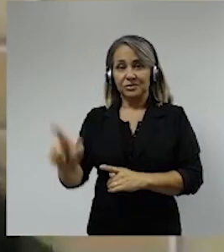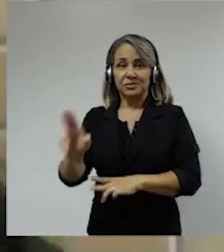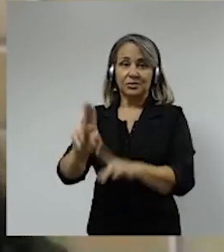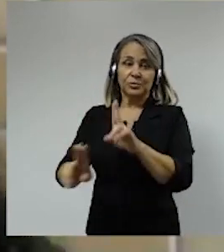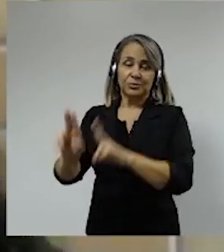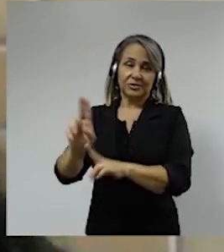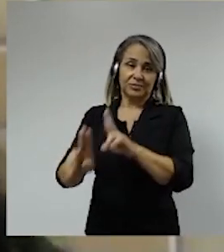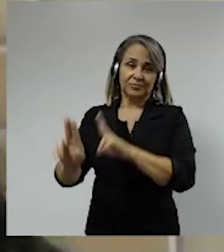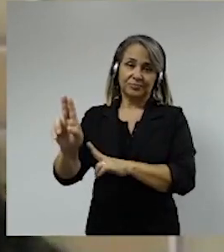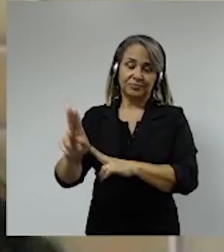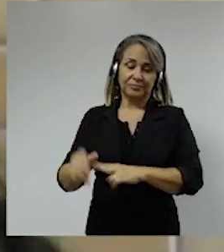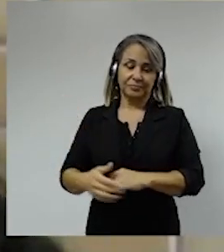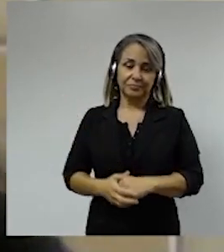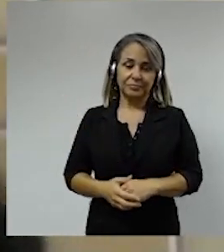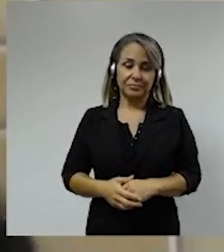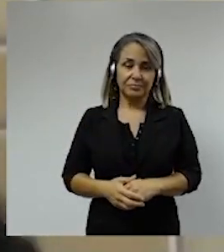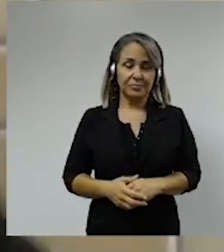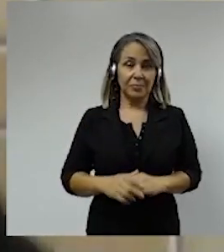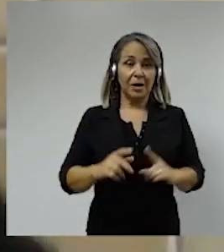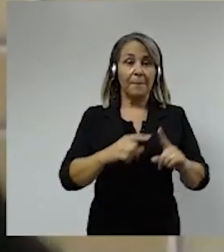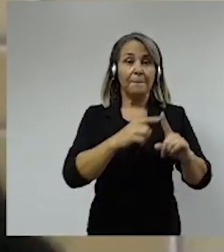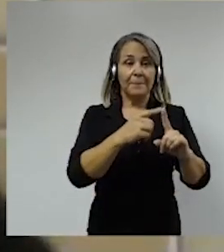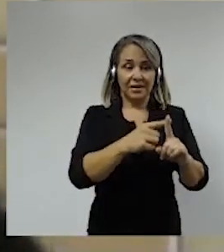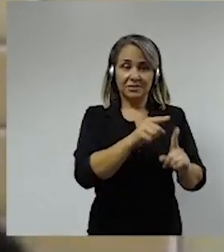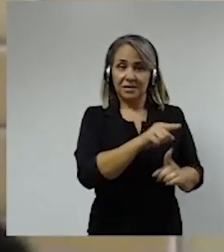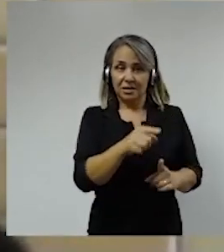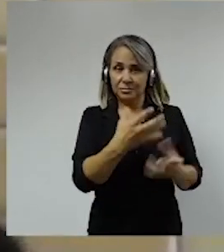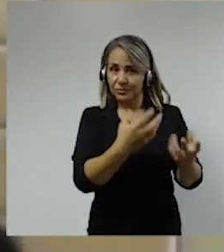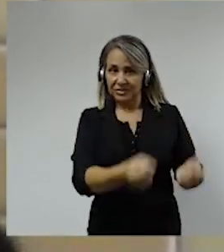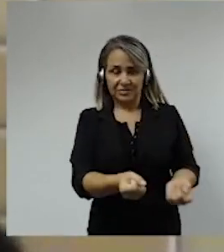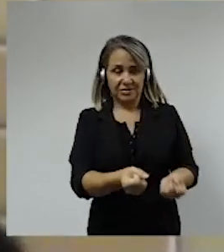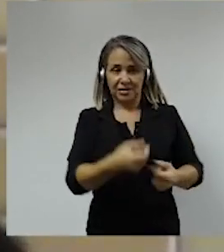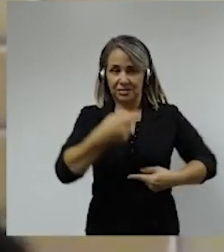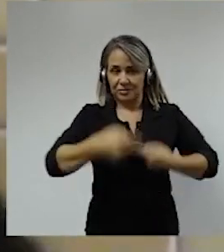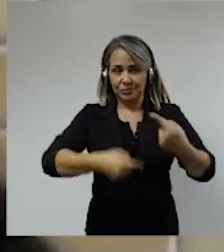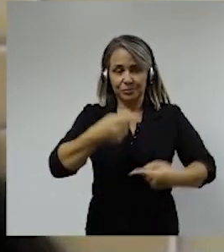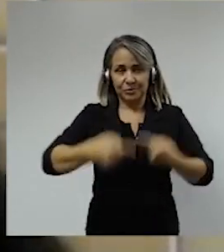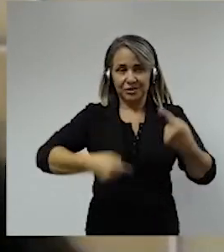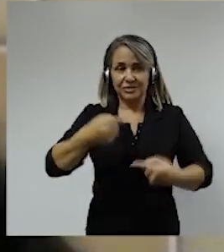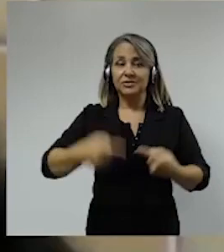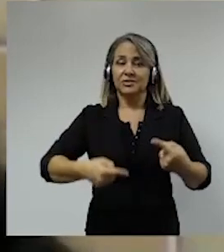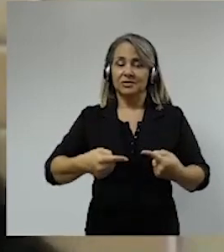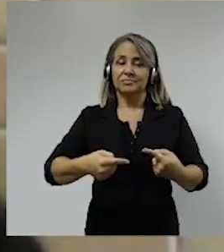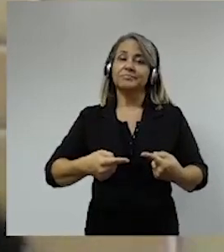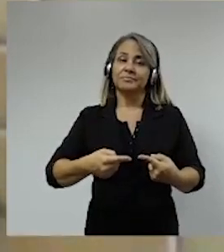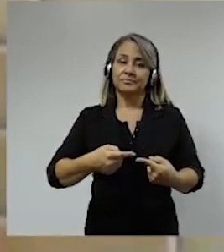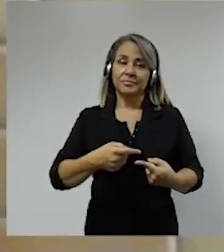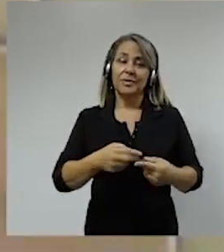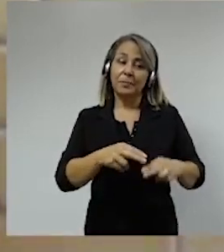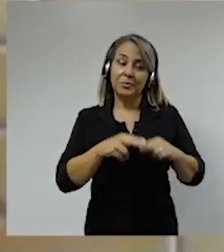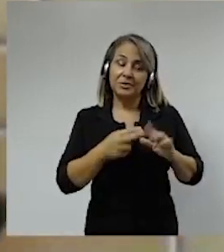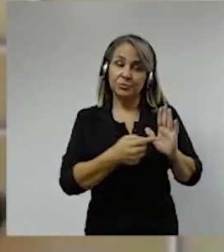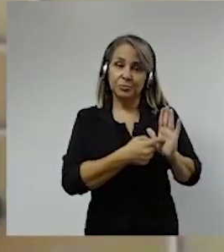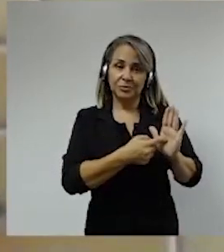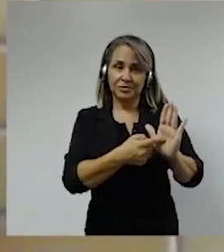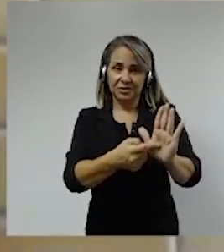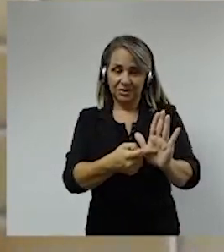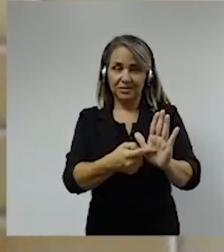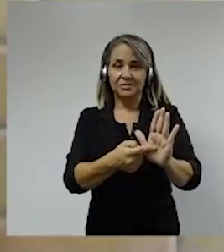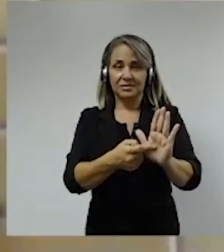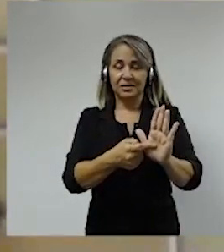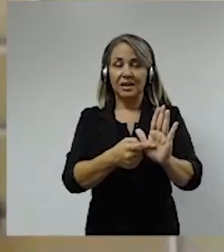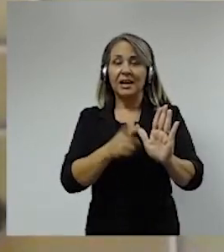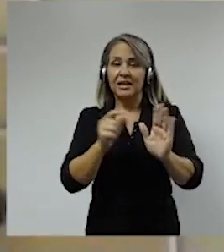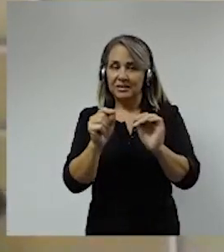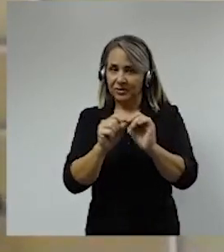entregas. Então, por mais que eles não adotem essas políticas, por eles mostrarem que eles